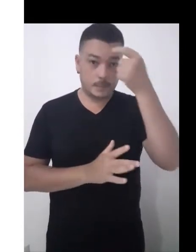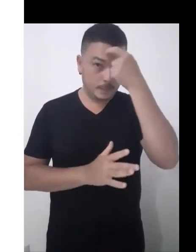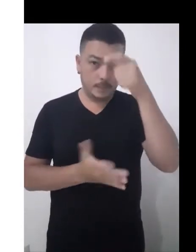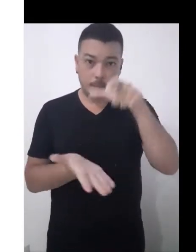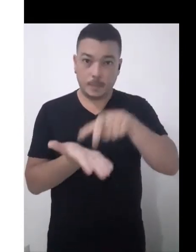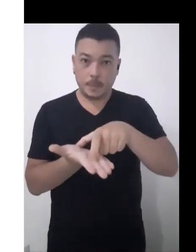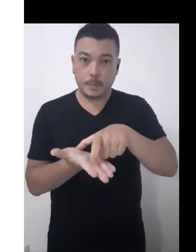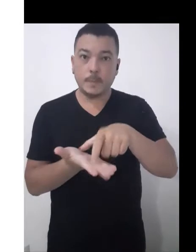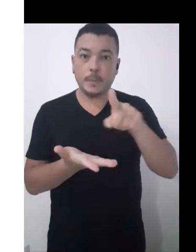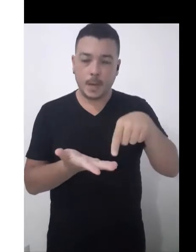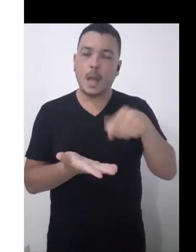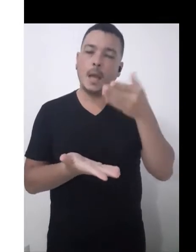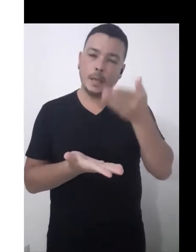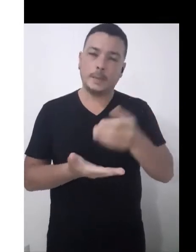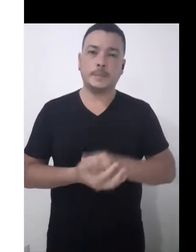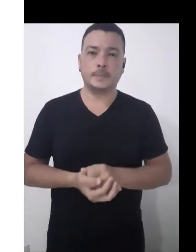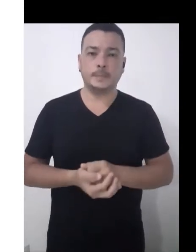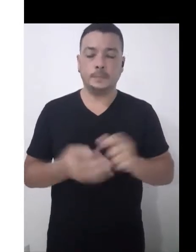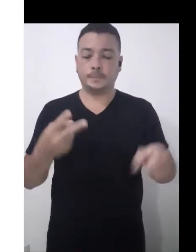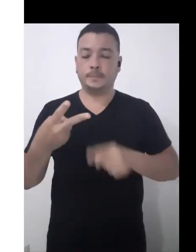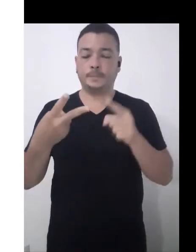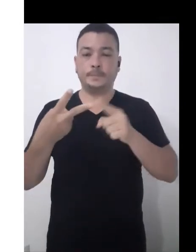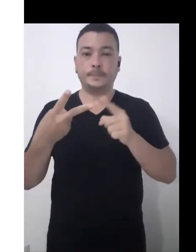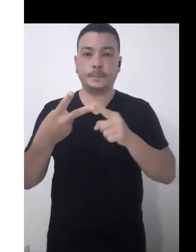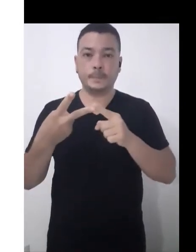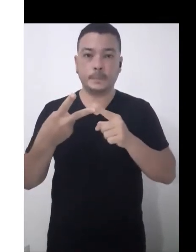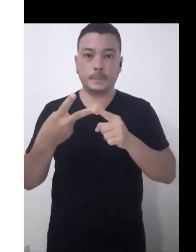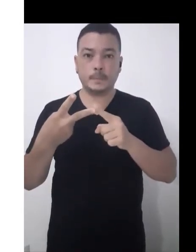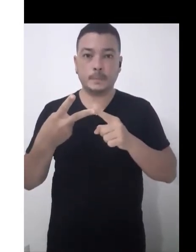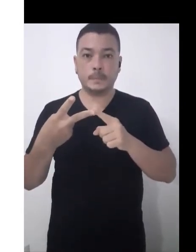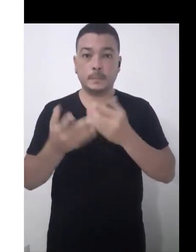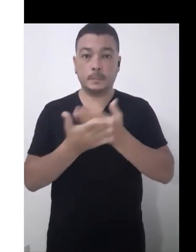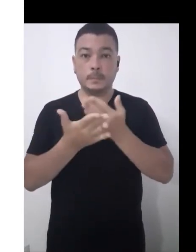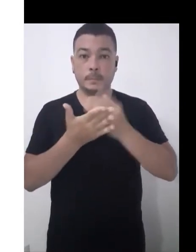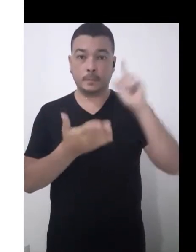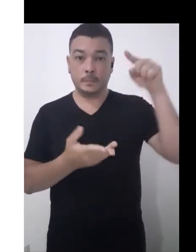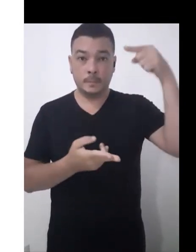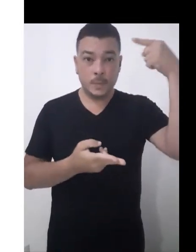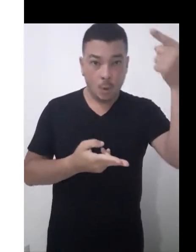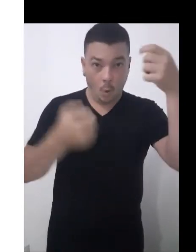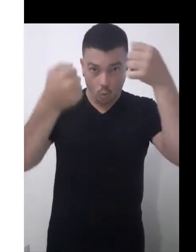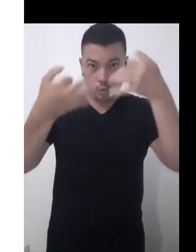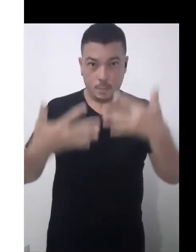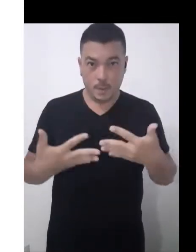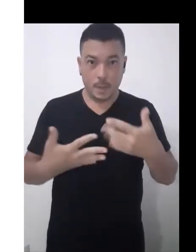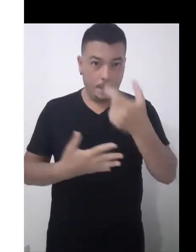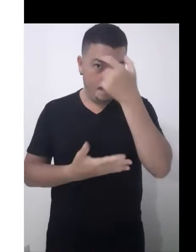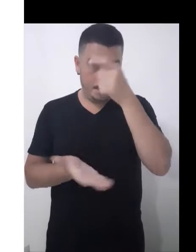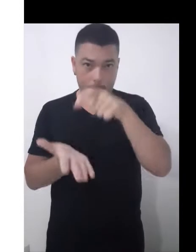grande parênteses é esse. A segunda observação é que na aula que vem, depois que a gente falar sobre memória RAM,